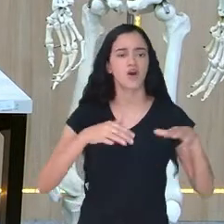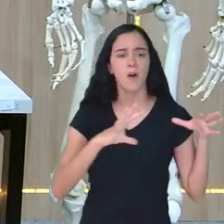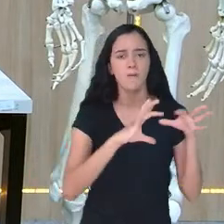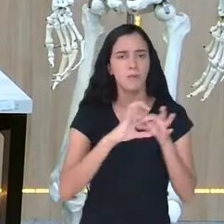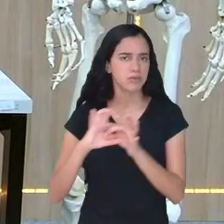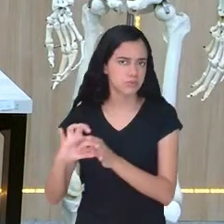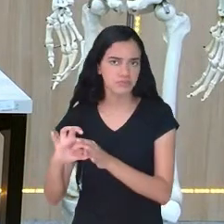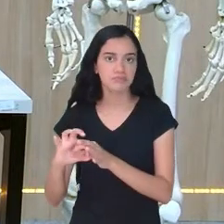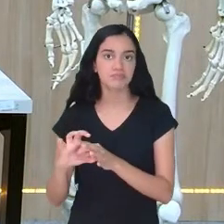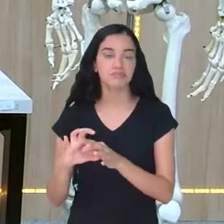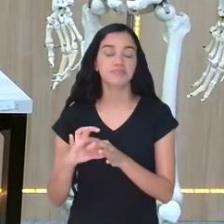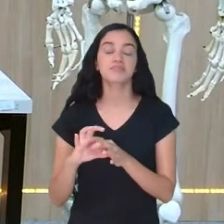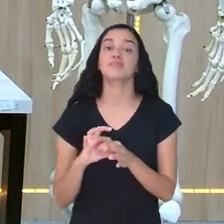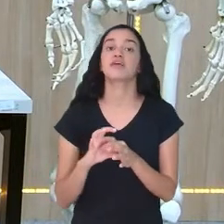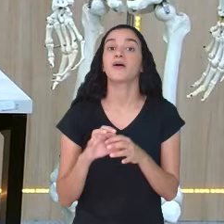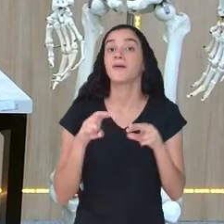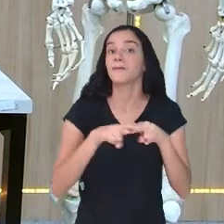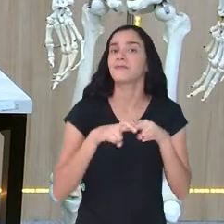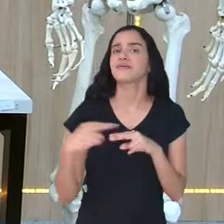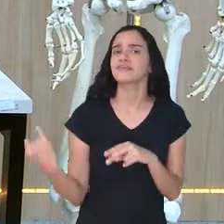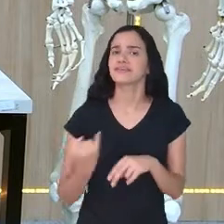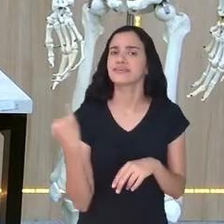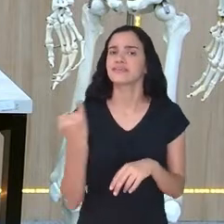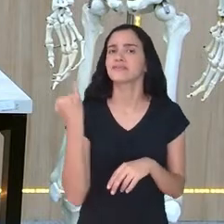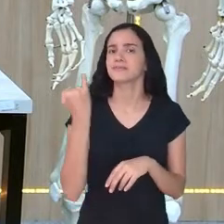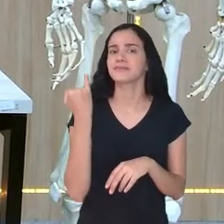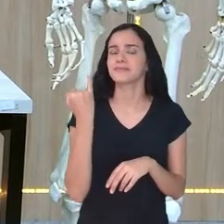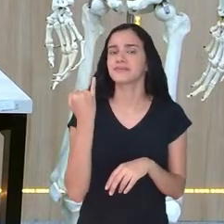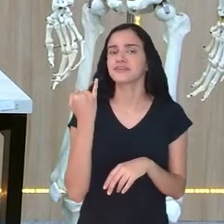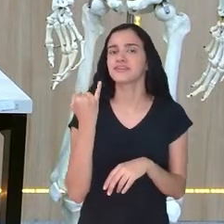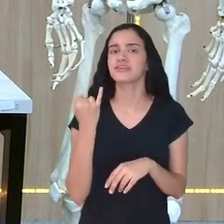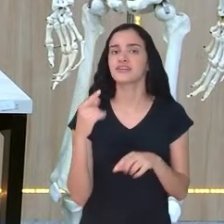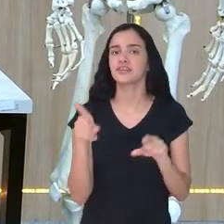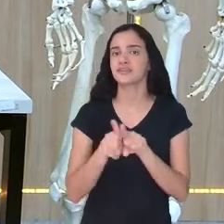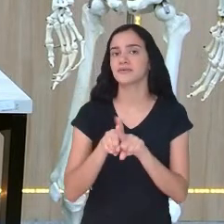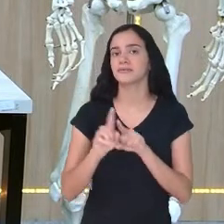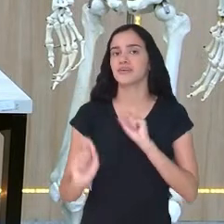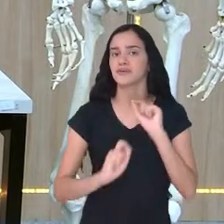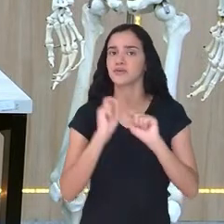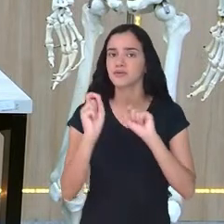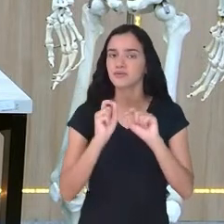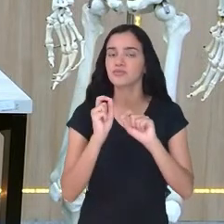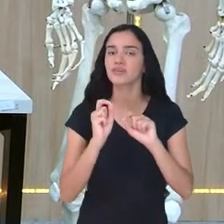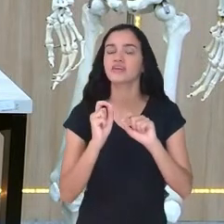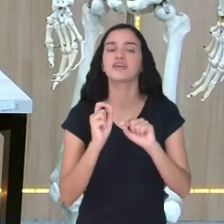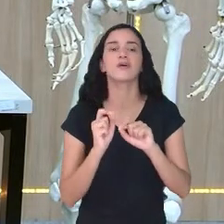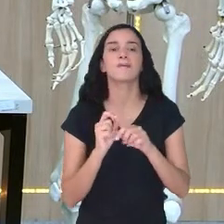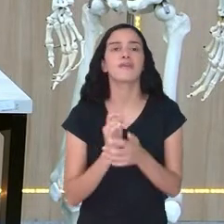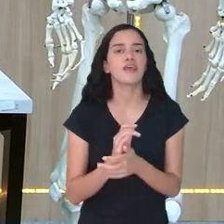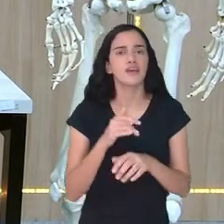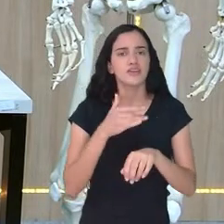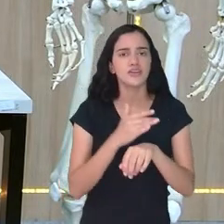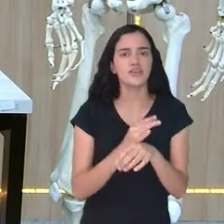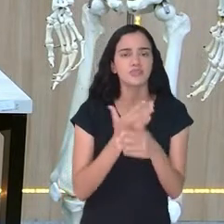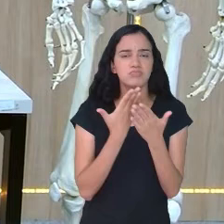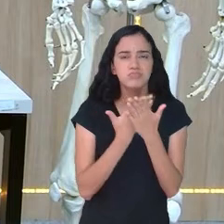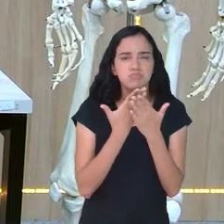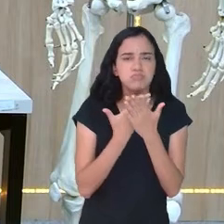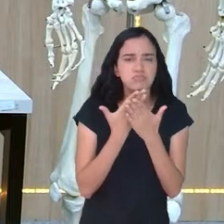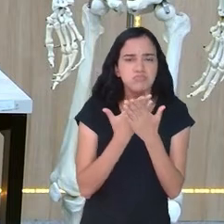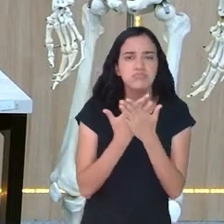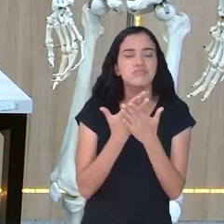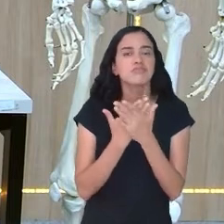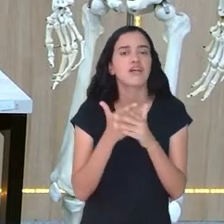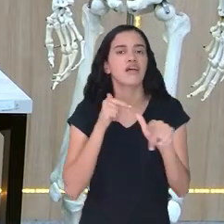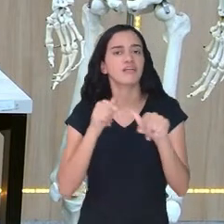as partes do nosso corpo. Por isso que é muito importante a questão aí de trabalhar melhor, não é? A questão emocional,